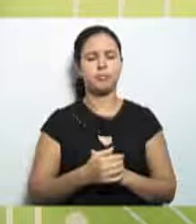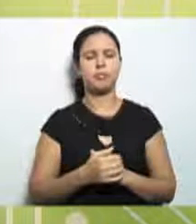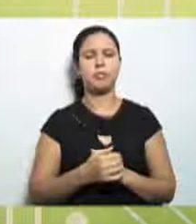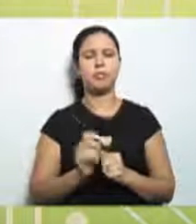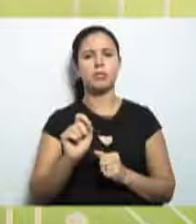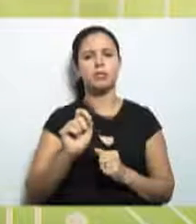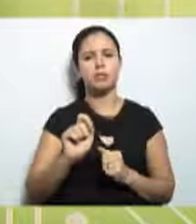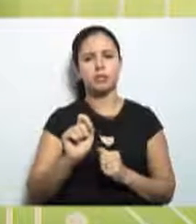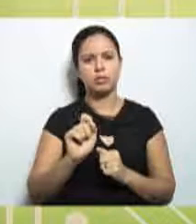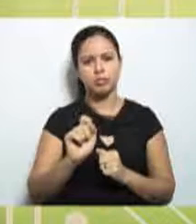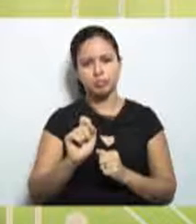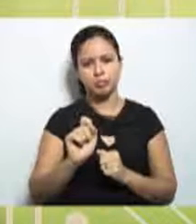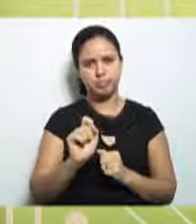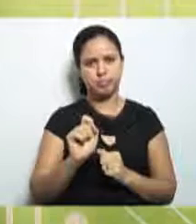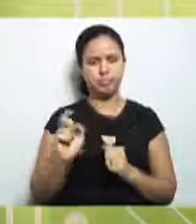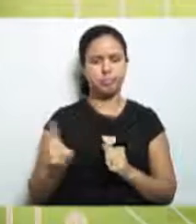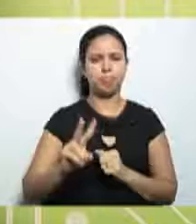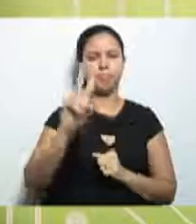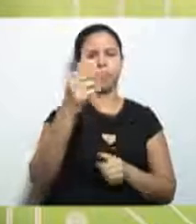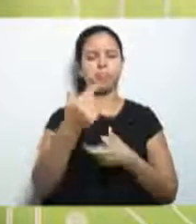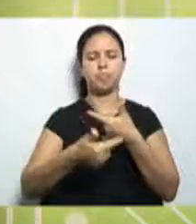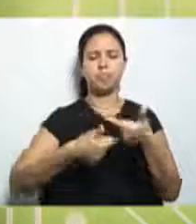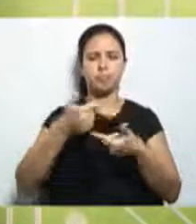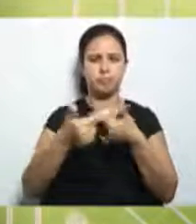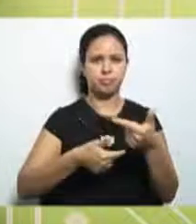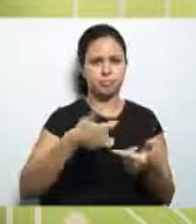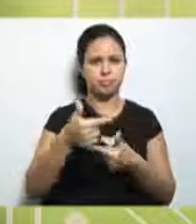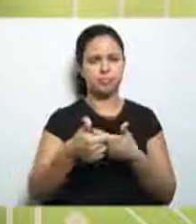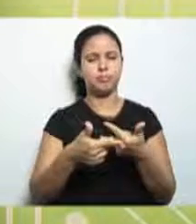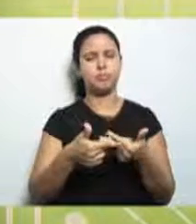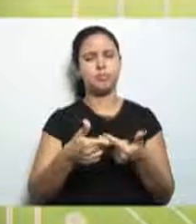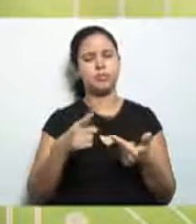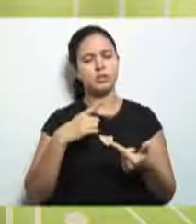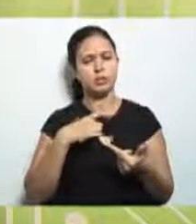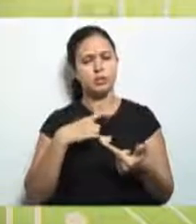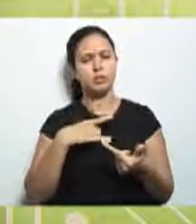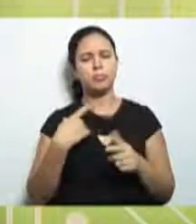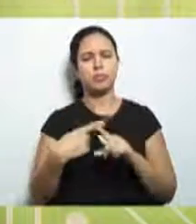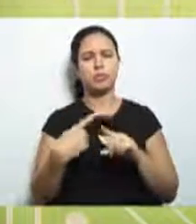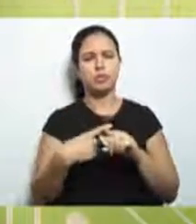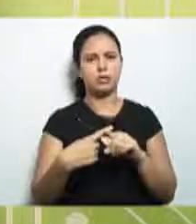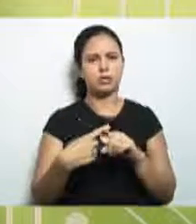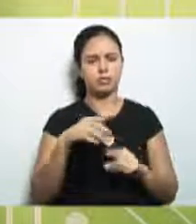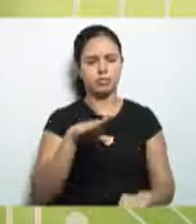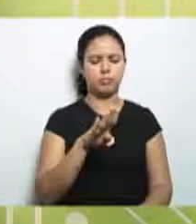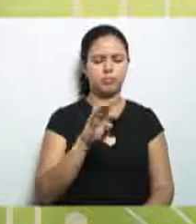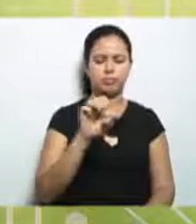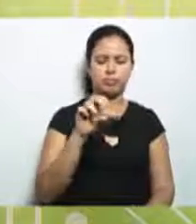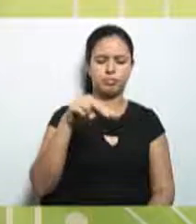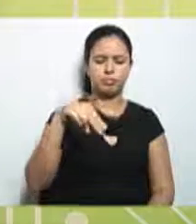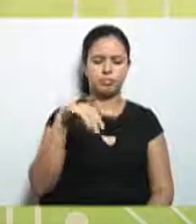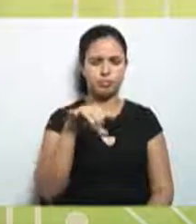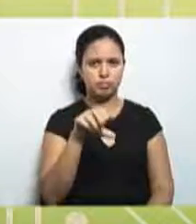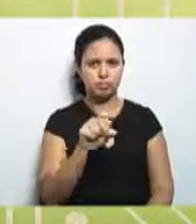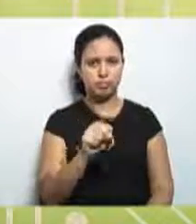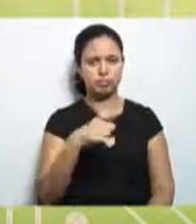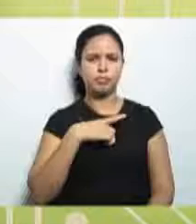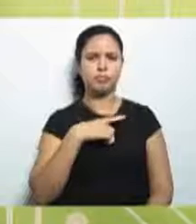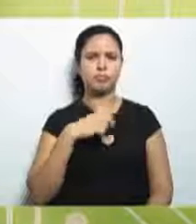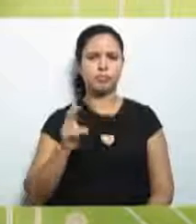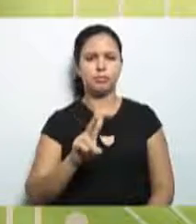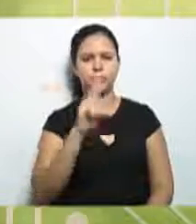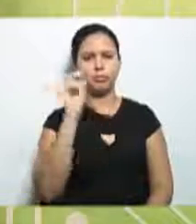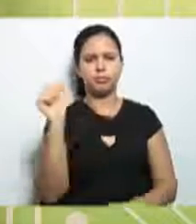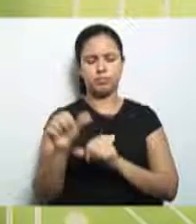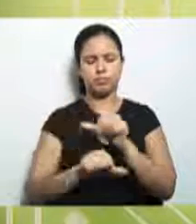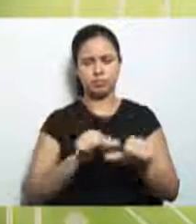né? Por que os bens que produzimos têm valor, têm esse valor de troca, né? Eles têm esse valor